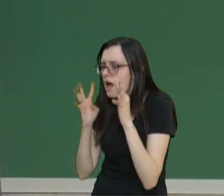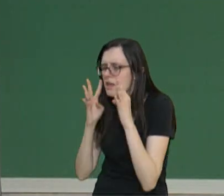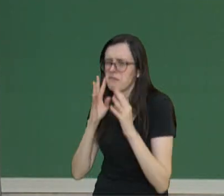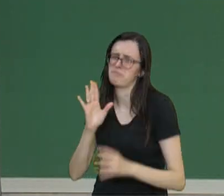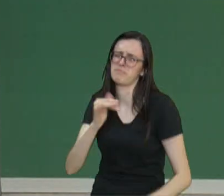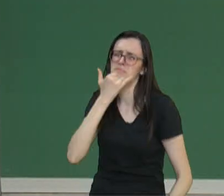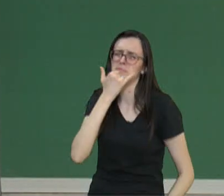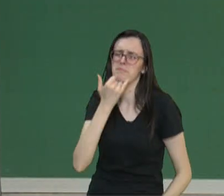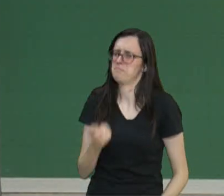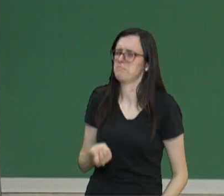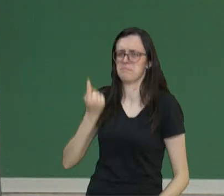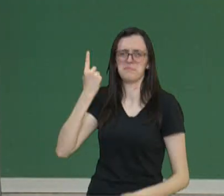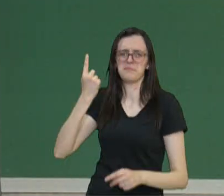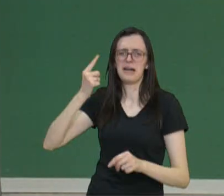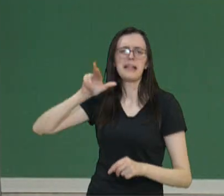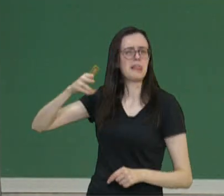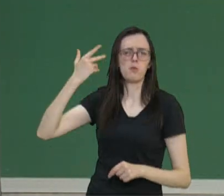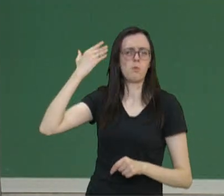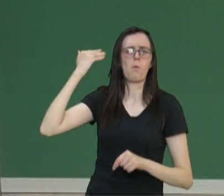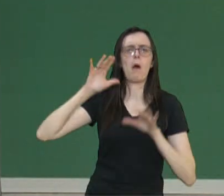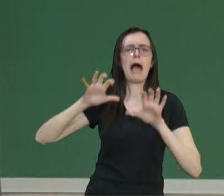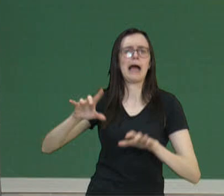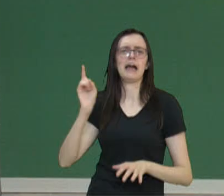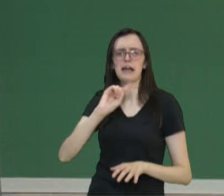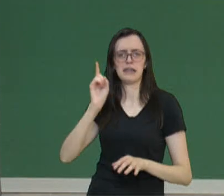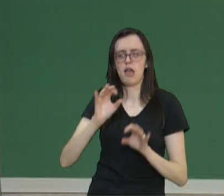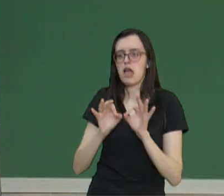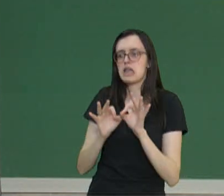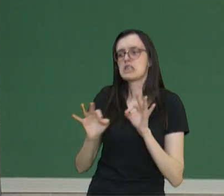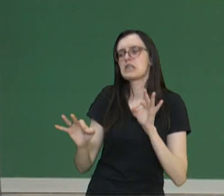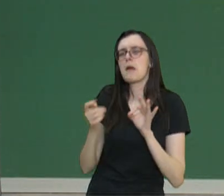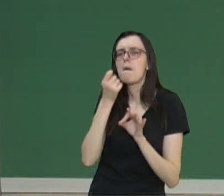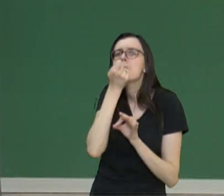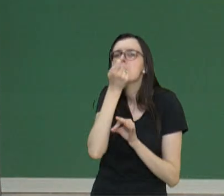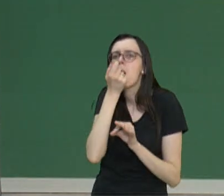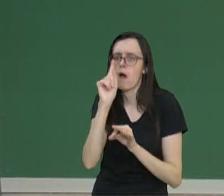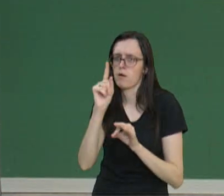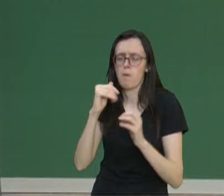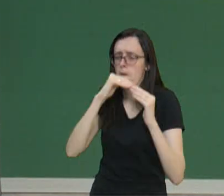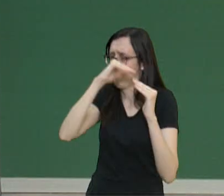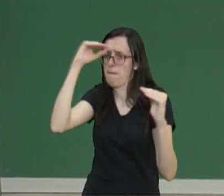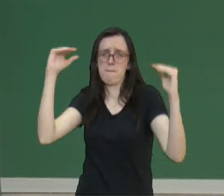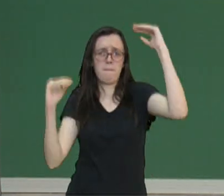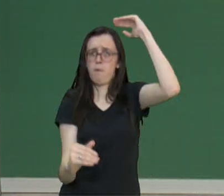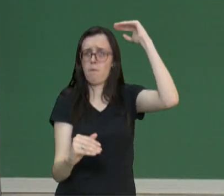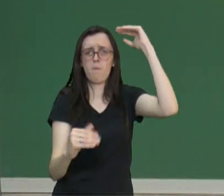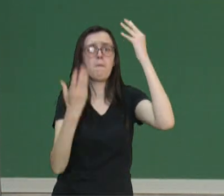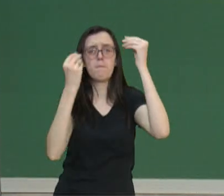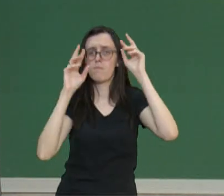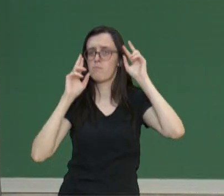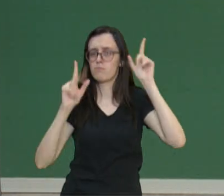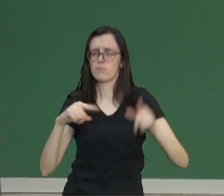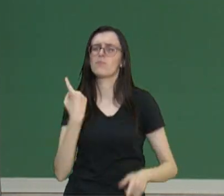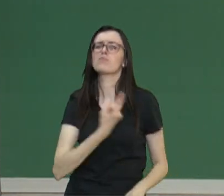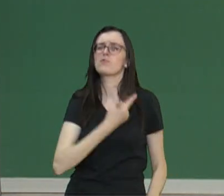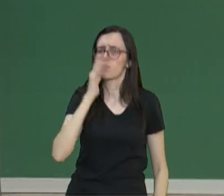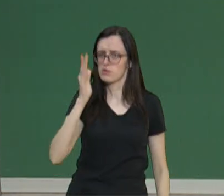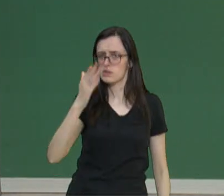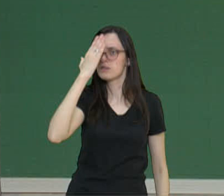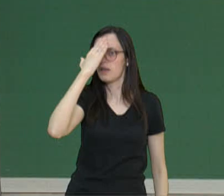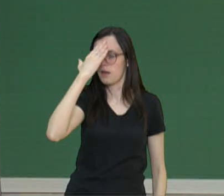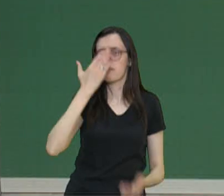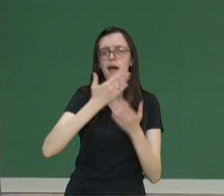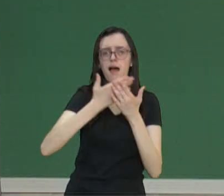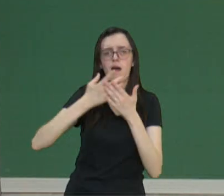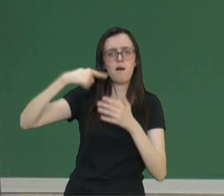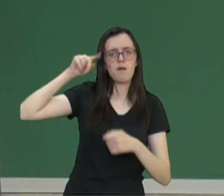100% absurda, tá? Não era distância social pouca entre senhores e escravos, como bem sabemos já, de acordo com as nossas